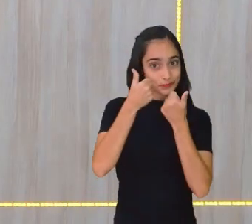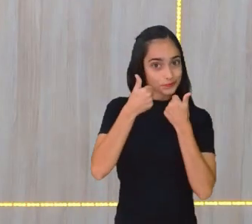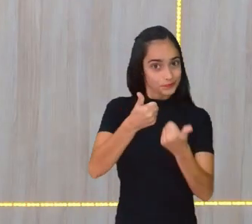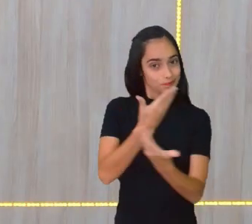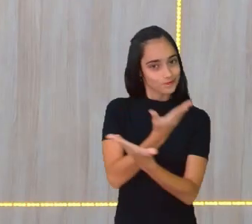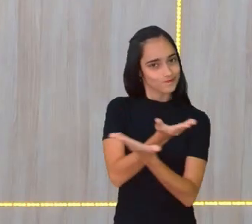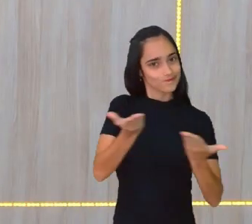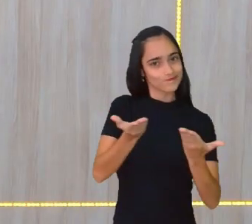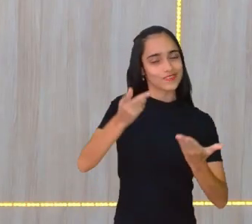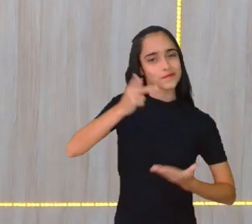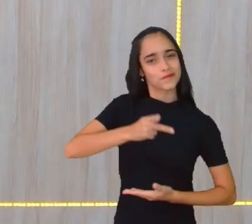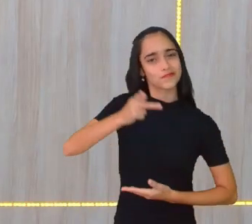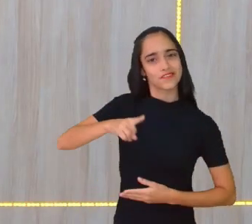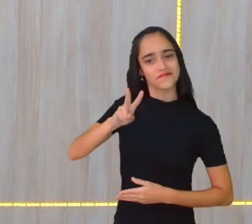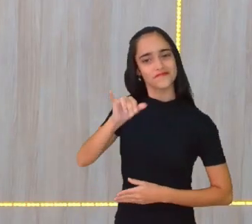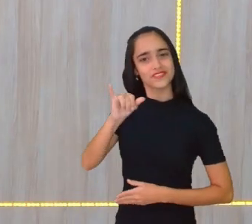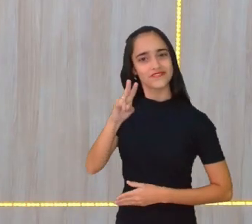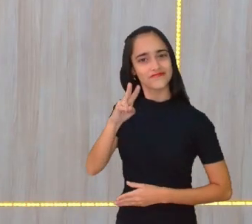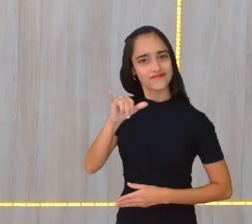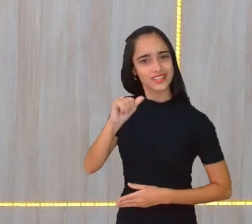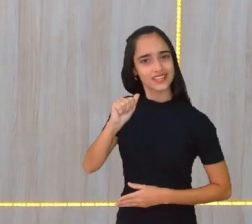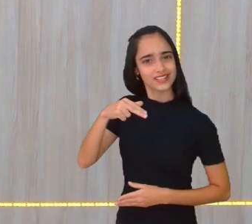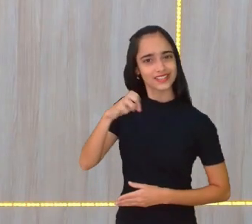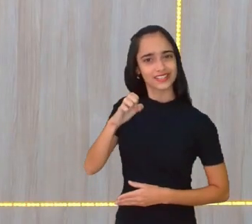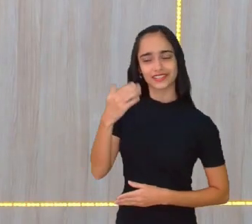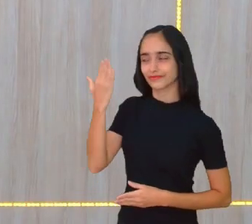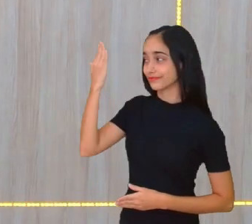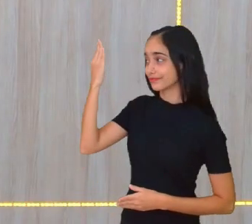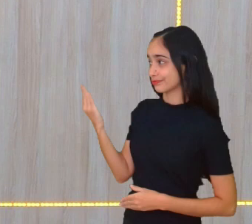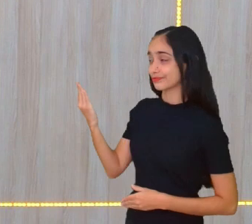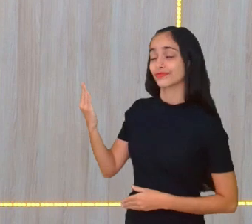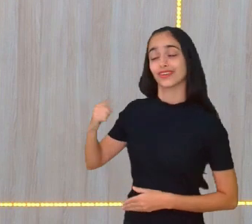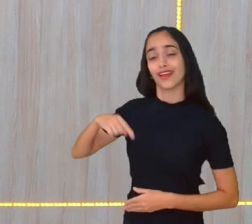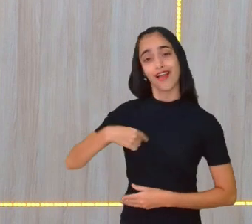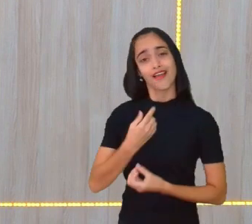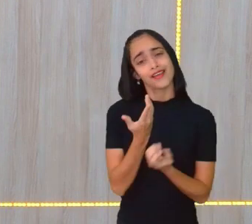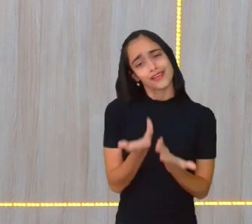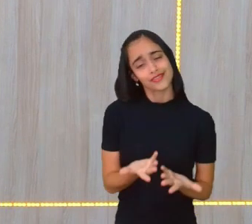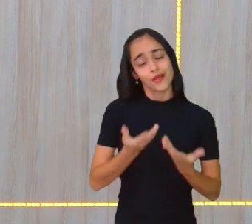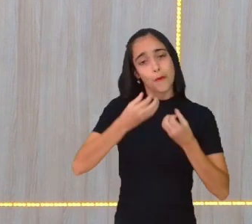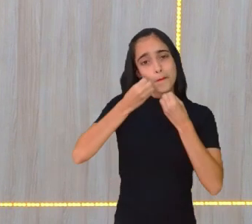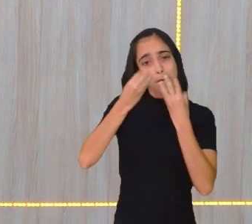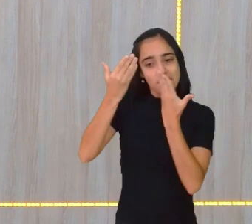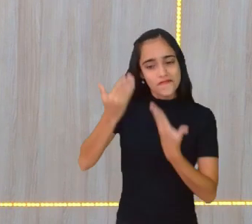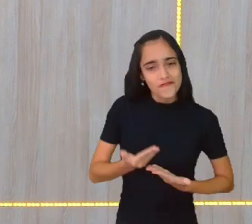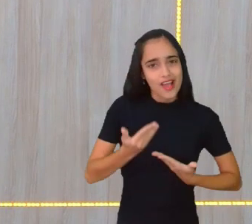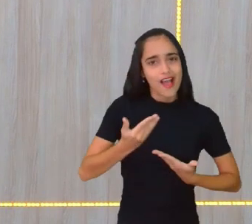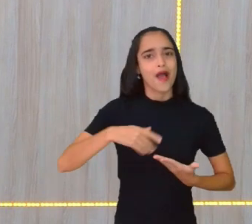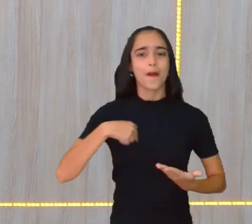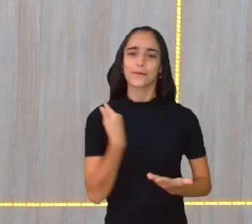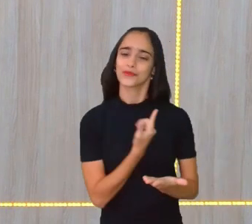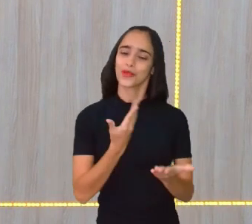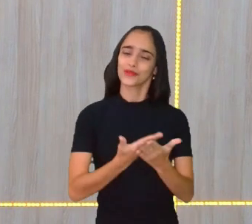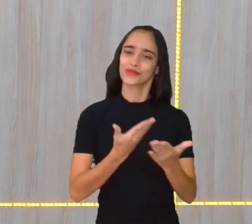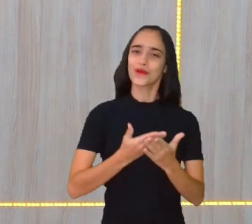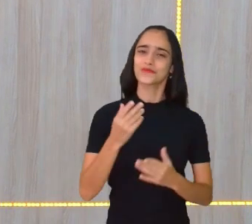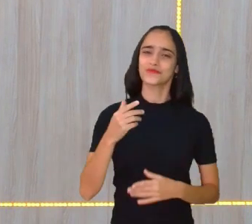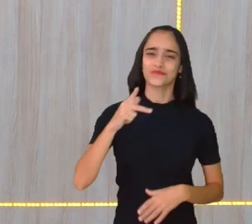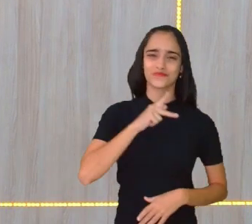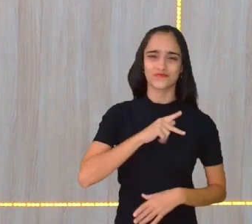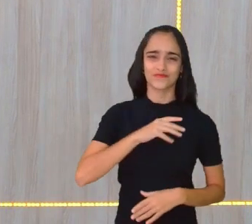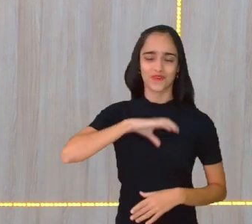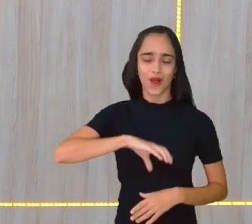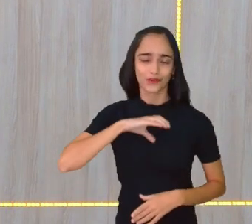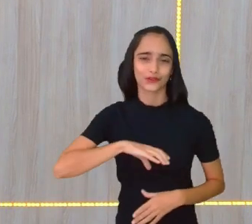bem com vocês? Eu sou Viviane Santos e esse é o meu sinal. Sejam todos bem-vindos à aula de língua portuguesa, tá certo? A gente vai ficar juntos aqui